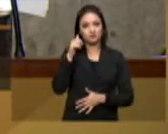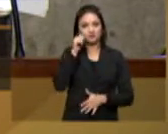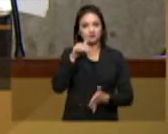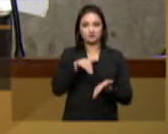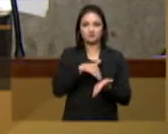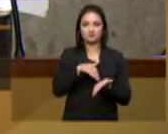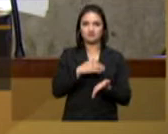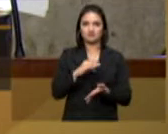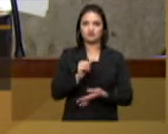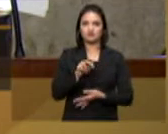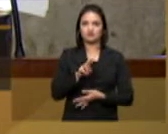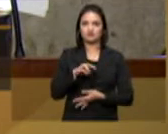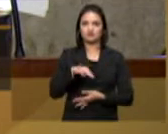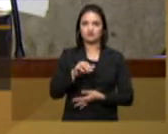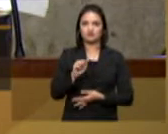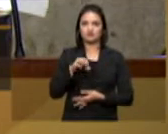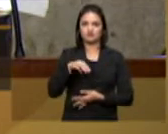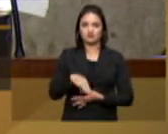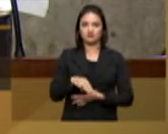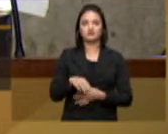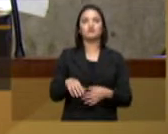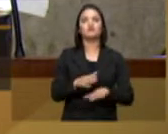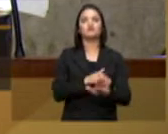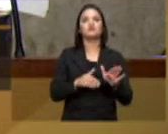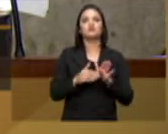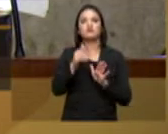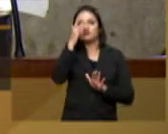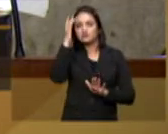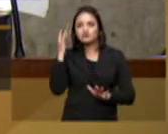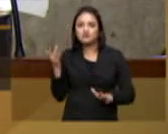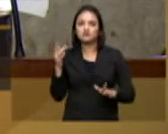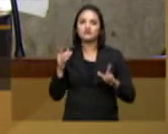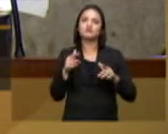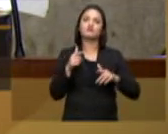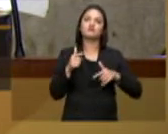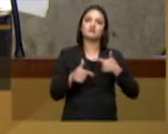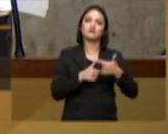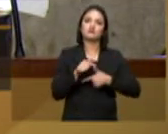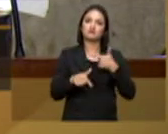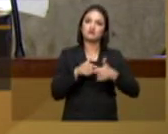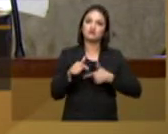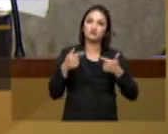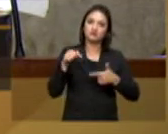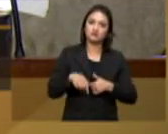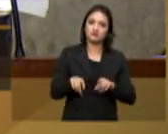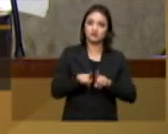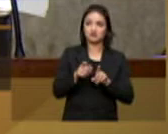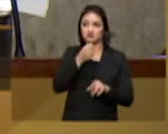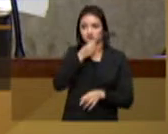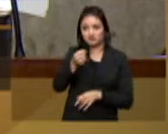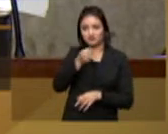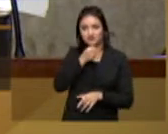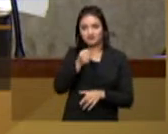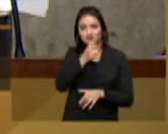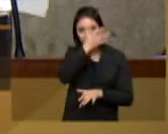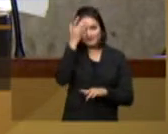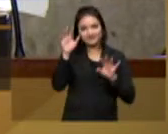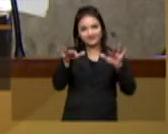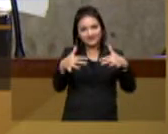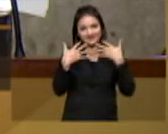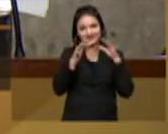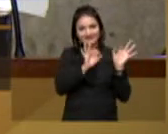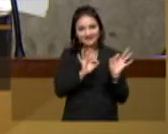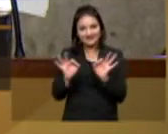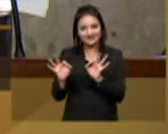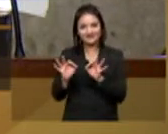Carmen Lilian, os senhores servidores, os senhores jornalistas e o público em geral. Senhores ministros, como